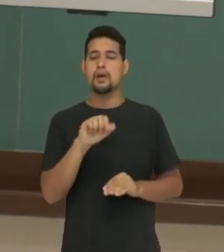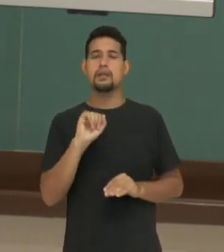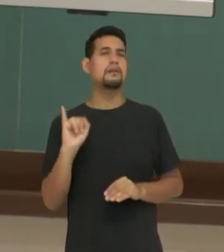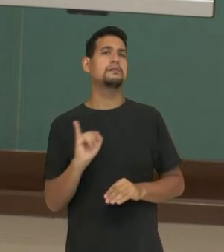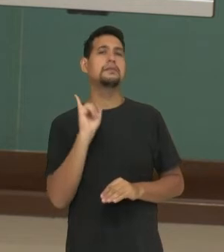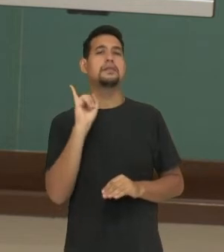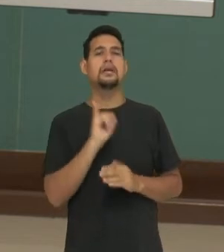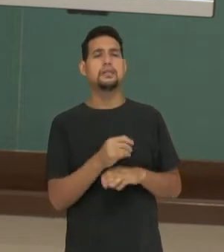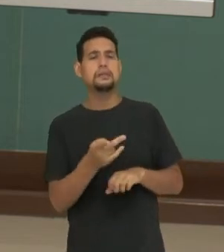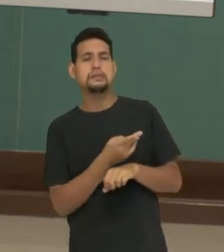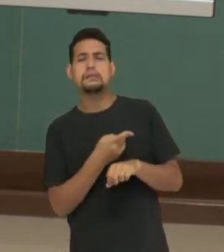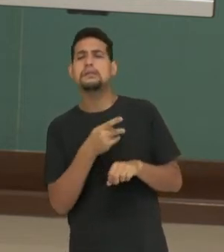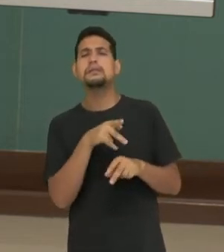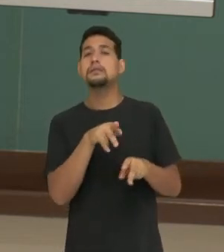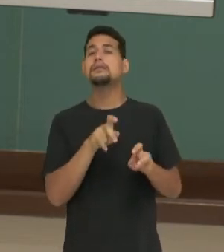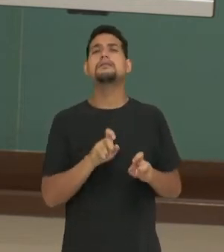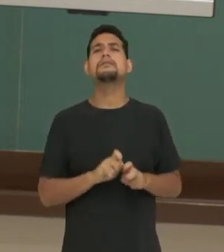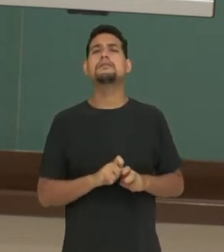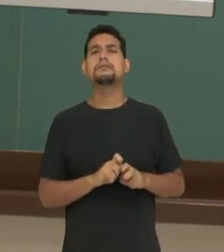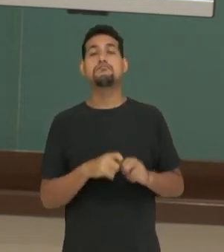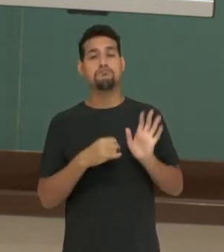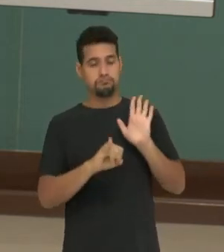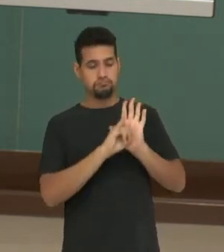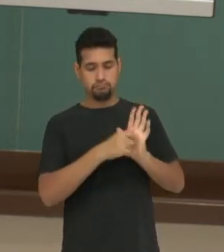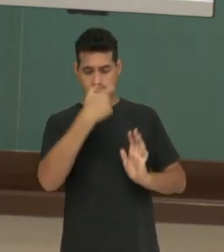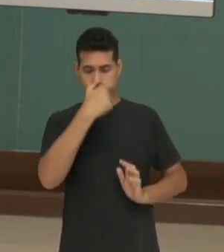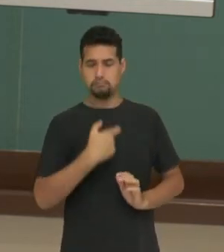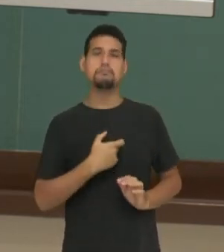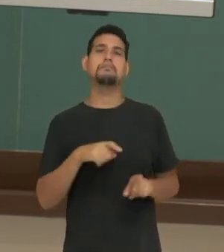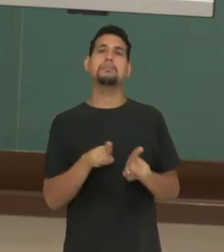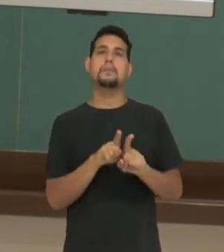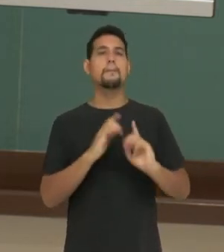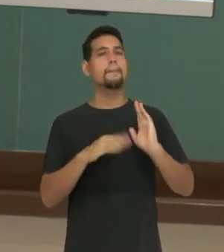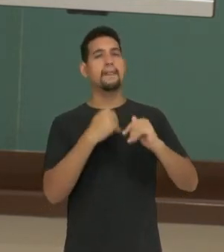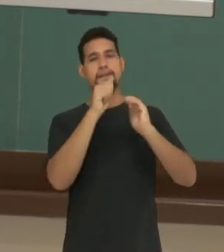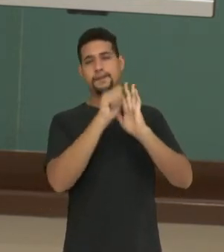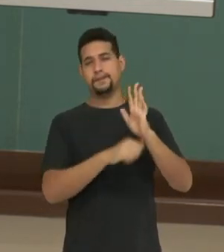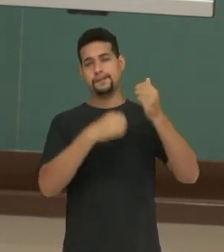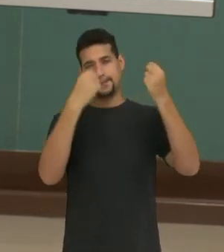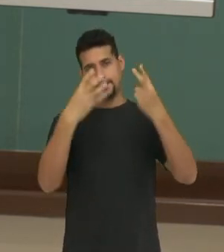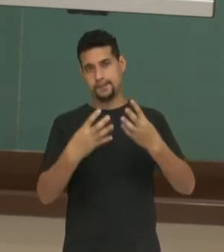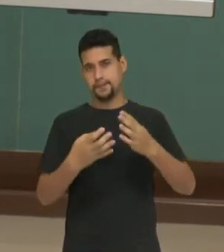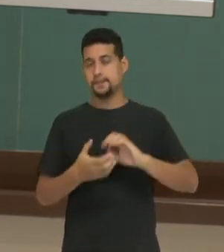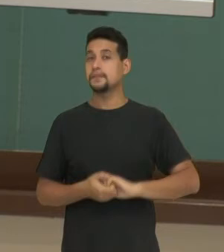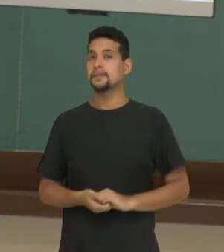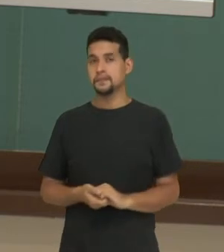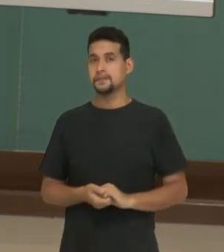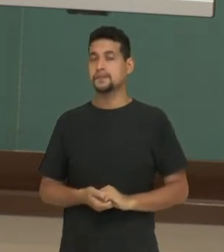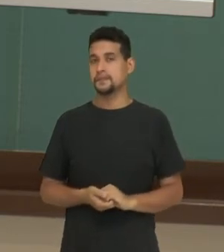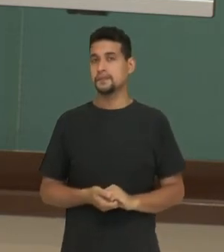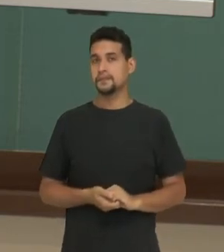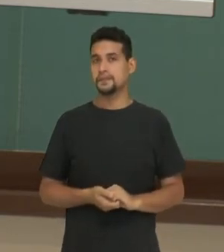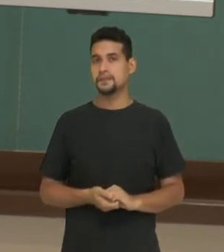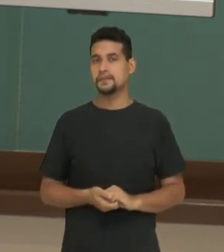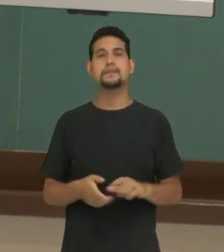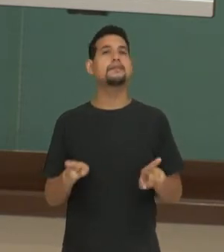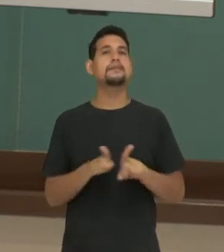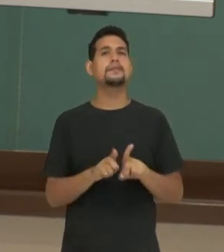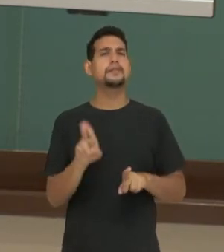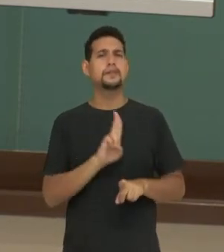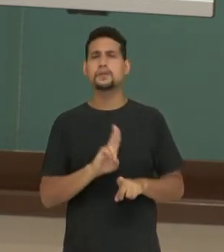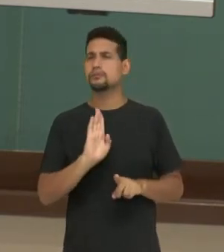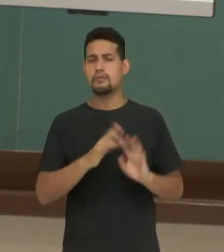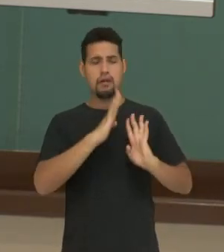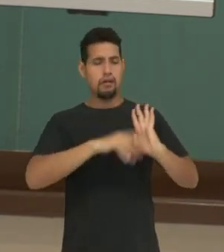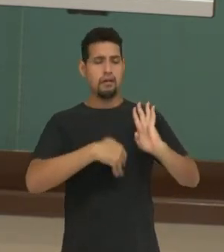pela identidade, né? É uma sugestão de desenvolver essas ideias aí num texto dissertativo argumentativo. Então, se vocês colocaram aí na